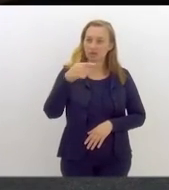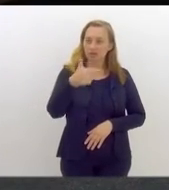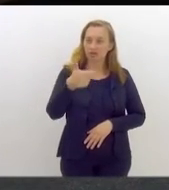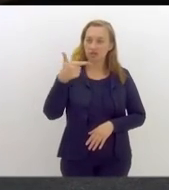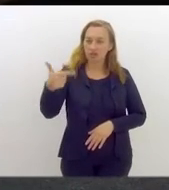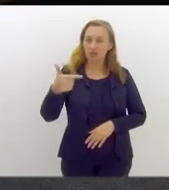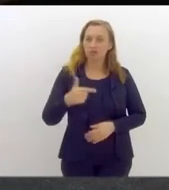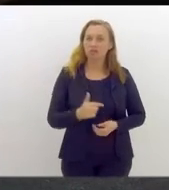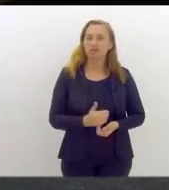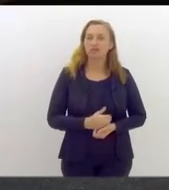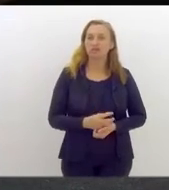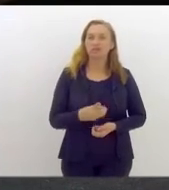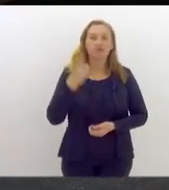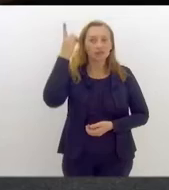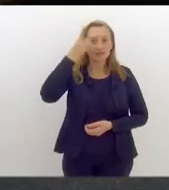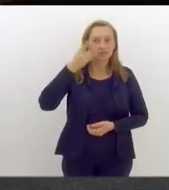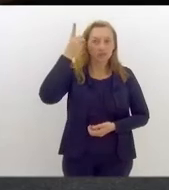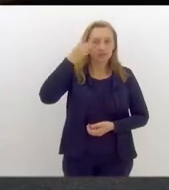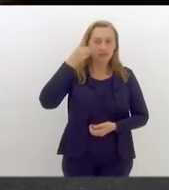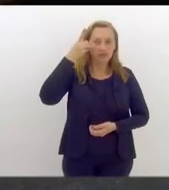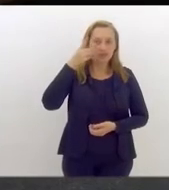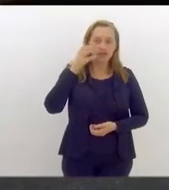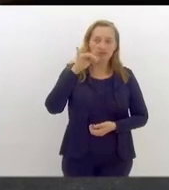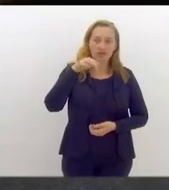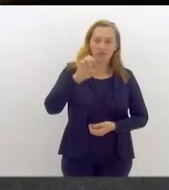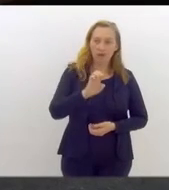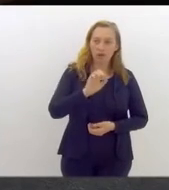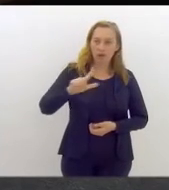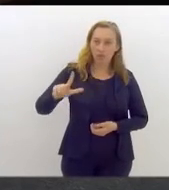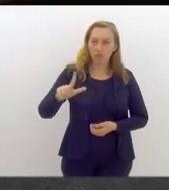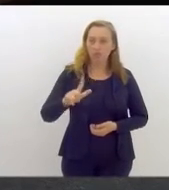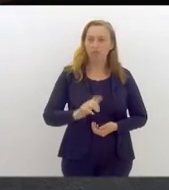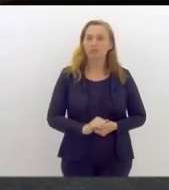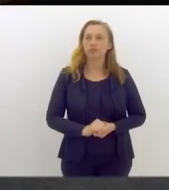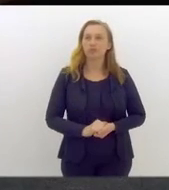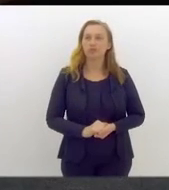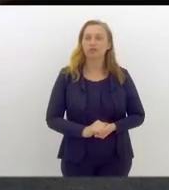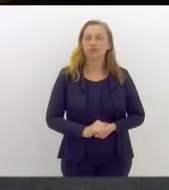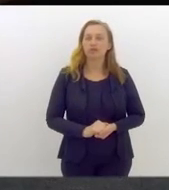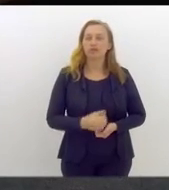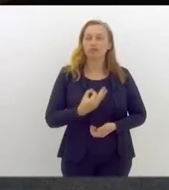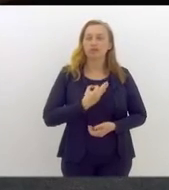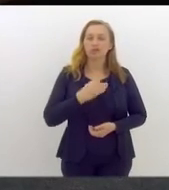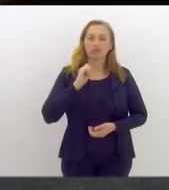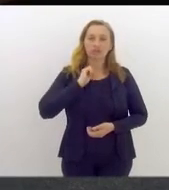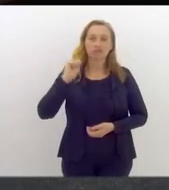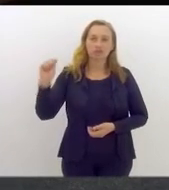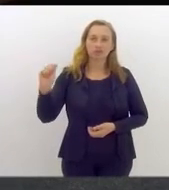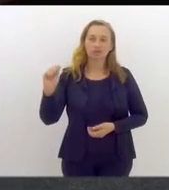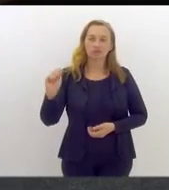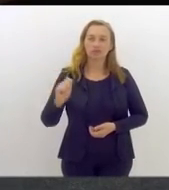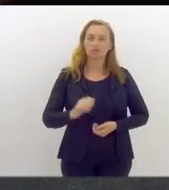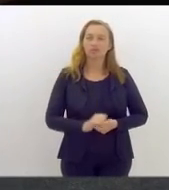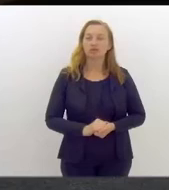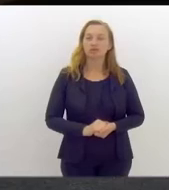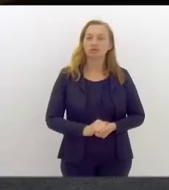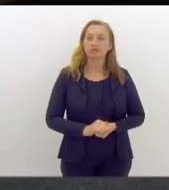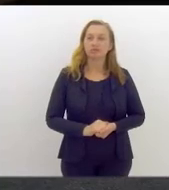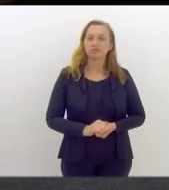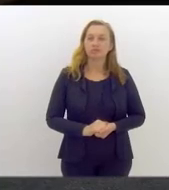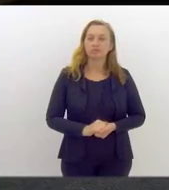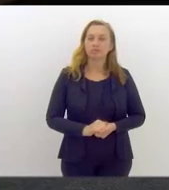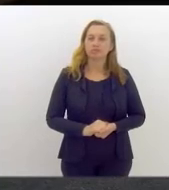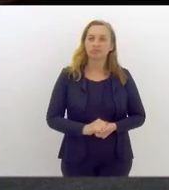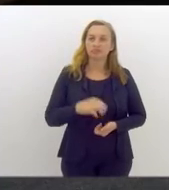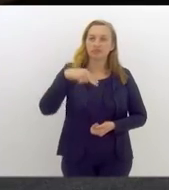1538/22, de autoria do deputado Felipe Poubel. Concede medalhas Tiradentes, respectivo diploma,